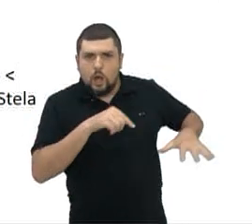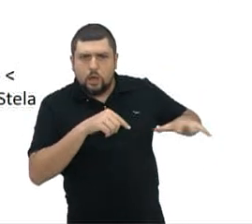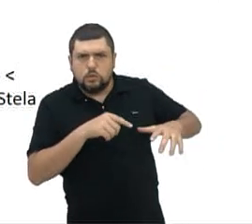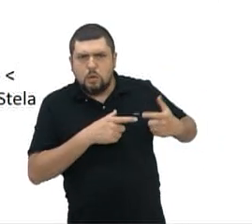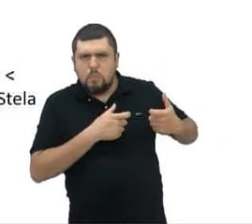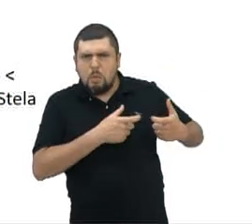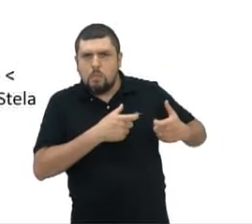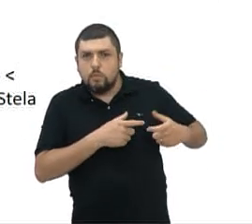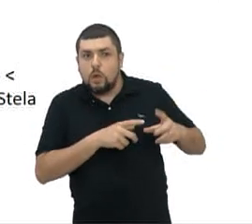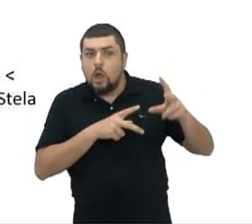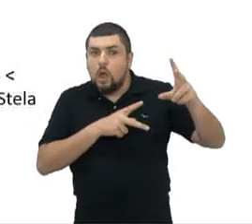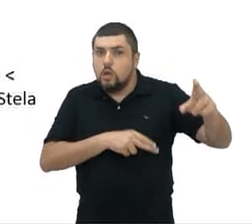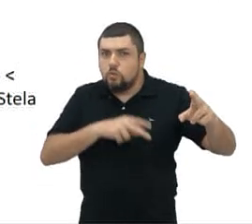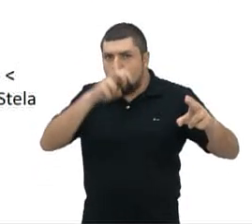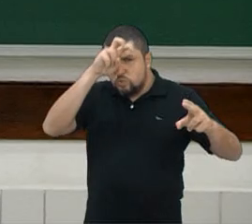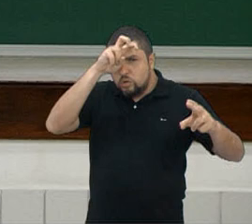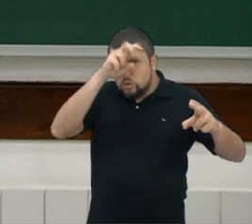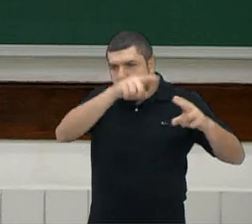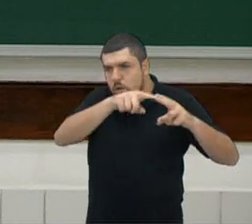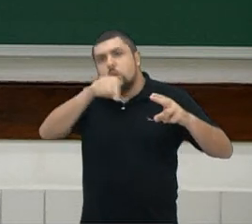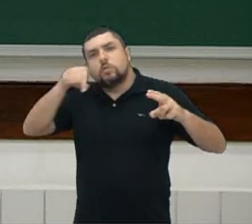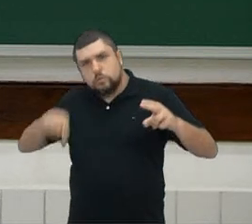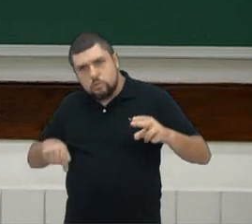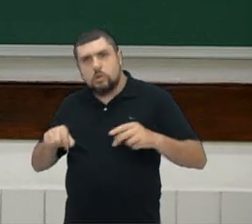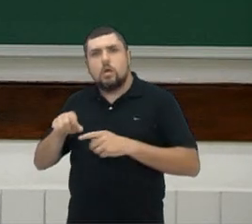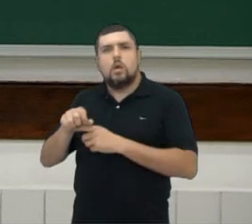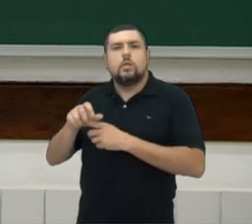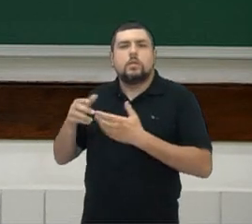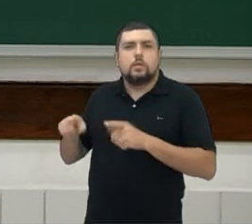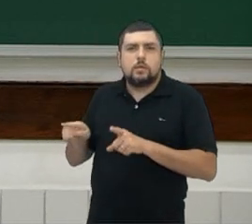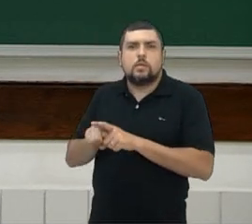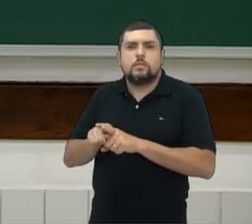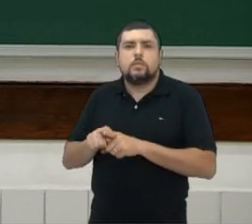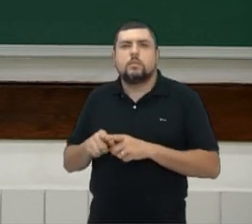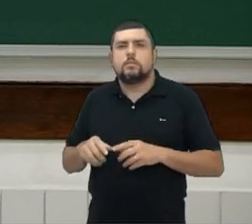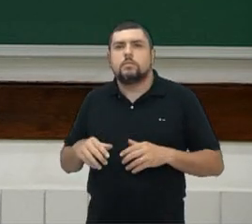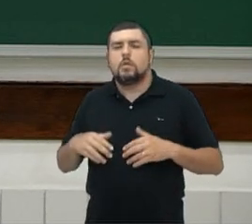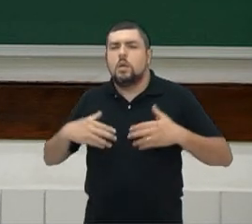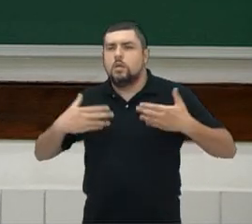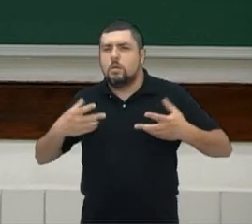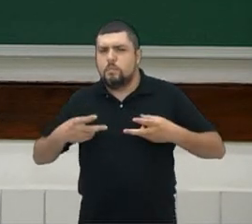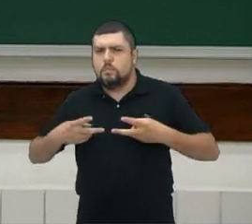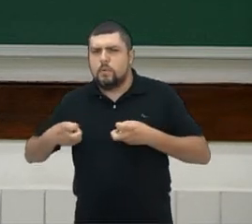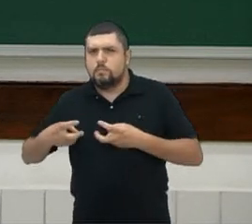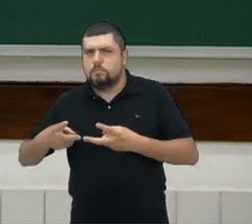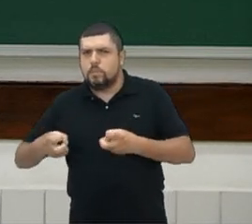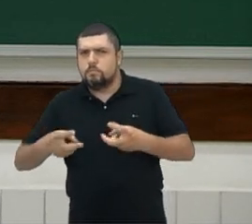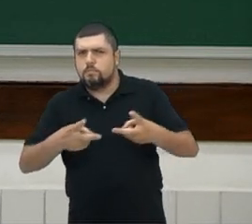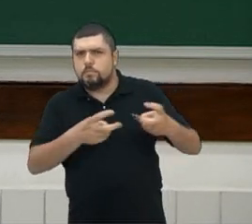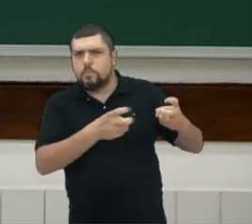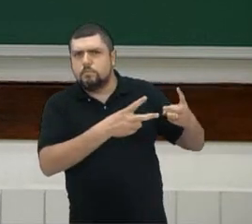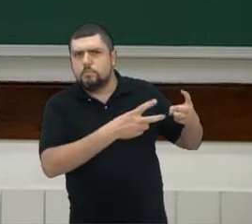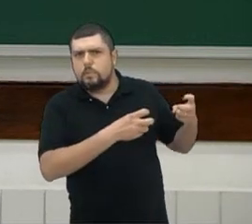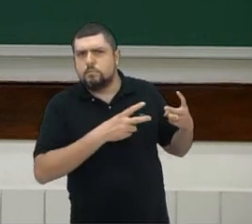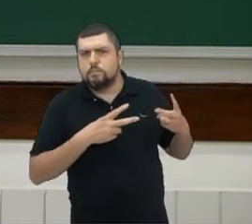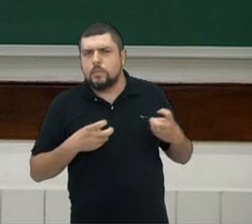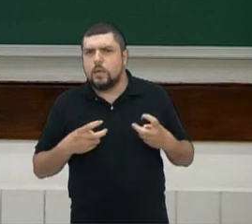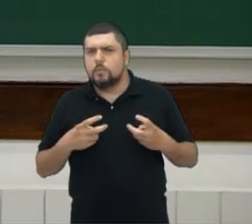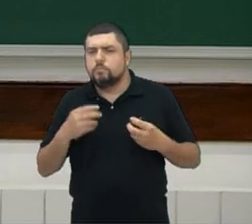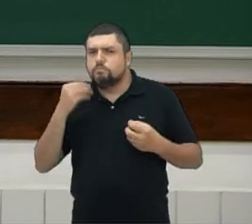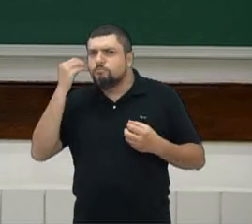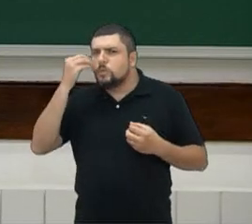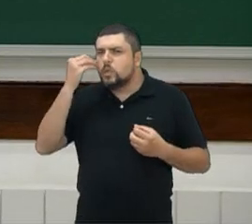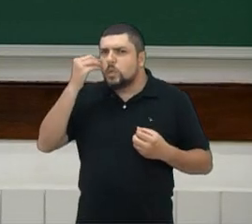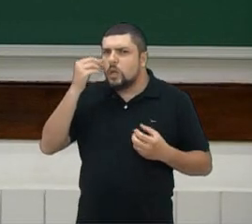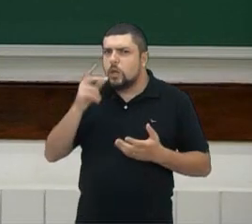os egípcios. Então, assim, eles vão, na história, vai entrelaçando, né, tecendo essa história e tentando interligar.